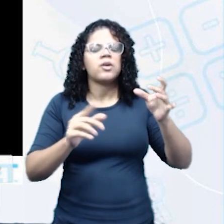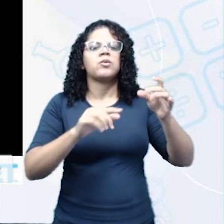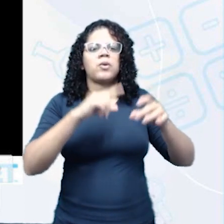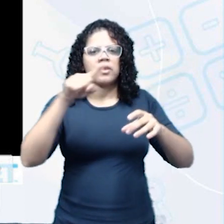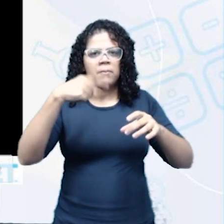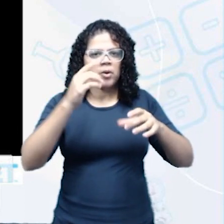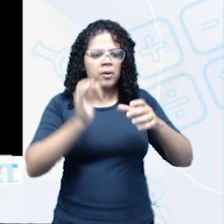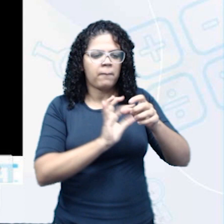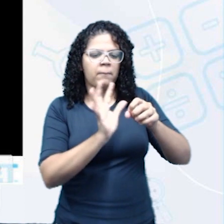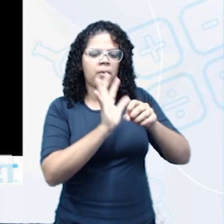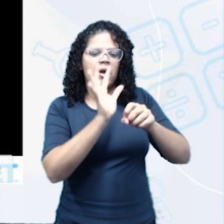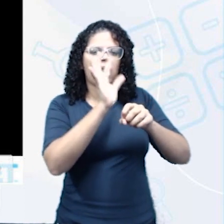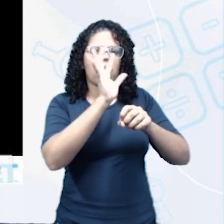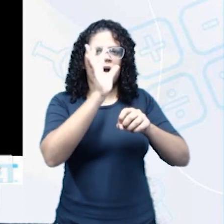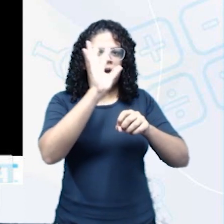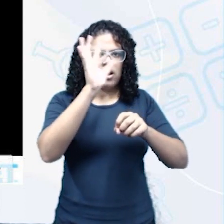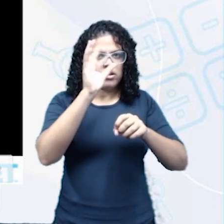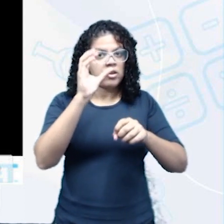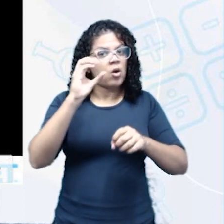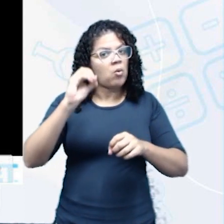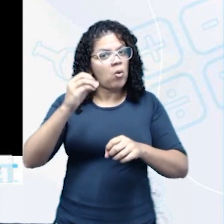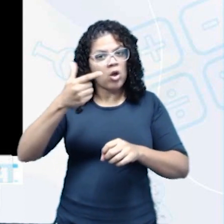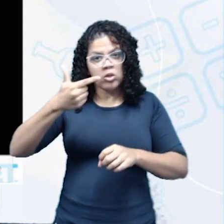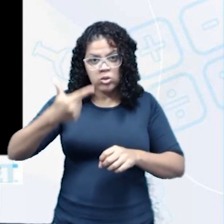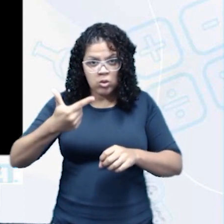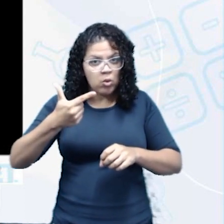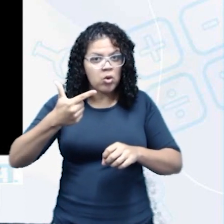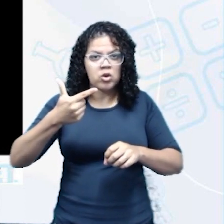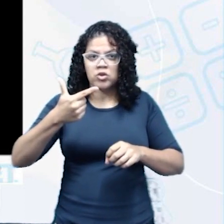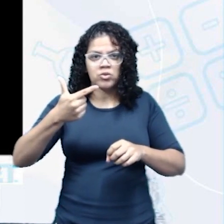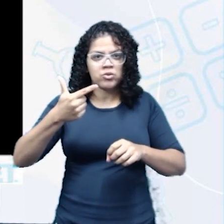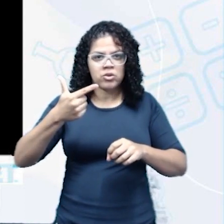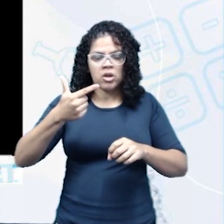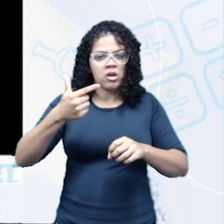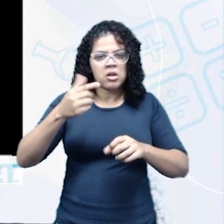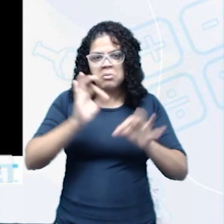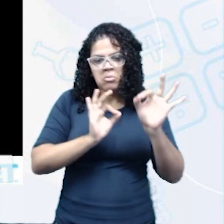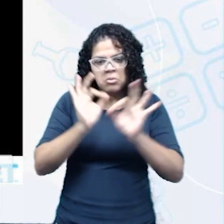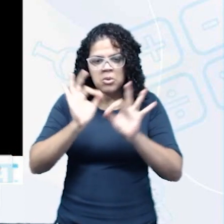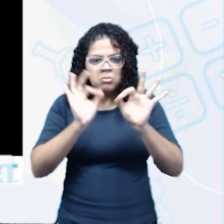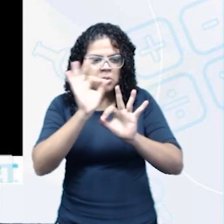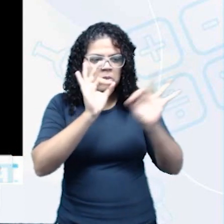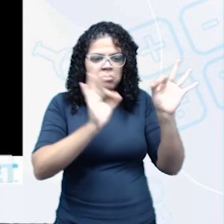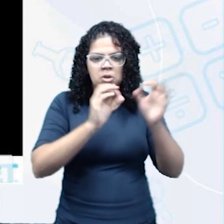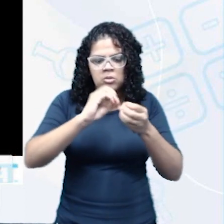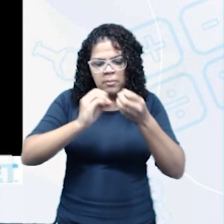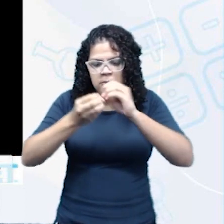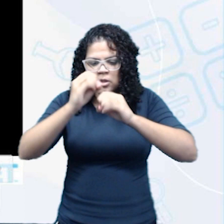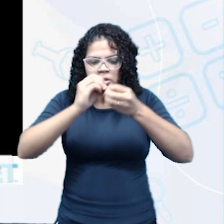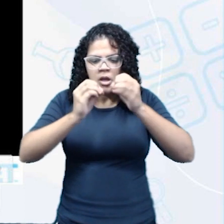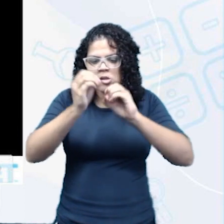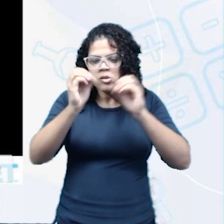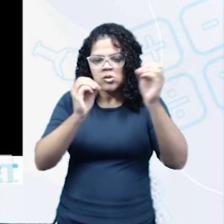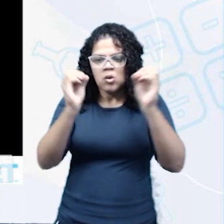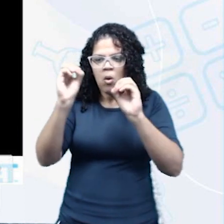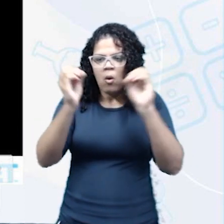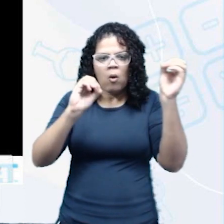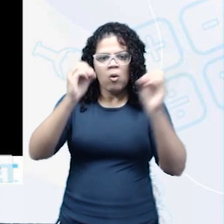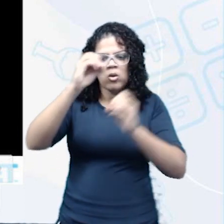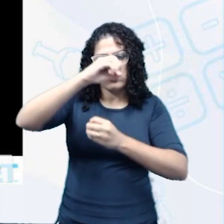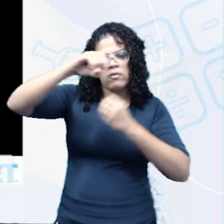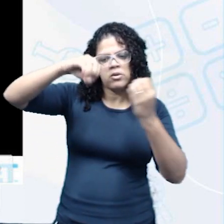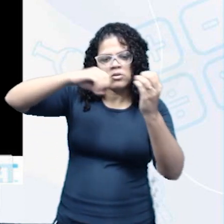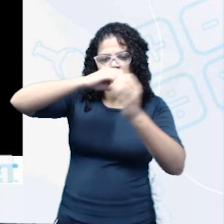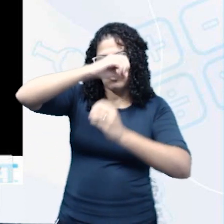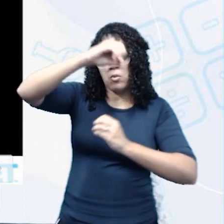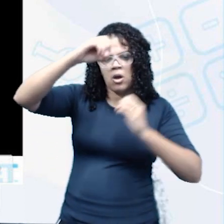estado gasoso, o oxigênio se comporta como qualquer gás. Todas as moléculas estão soltas umas das outras e ele se espalha,